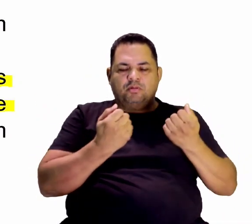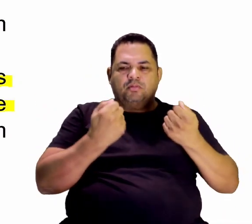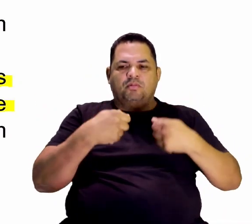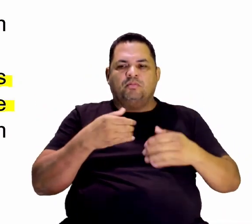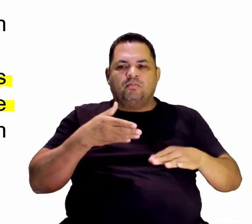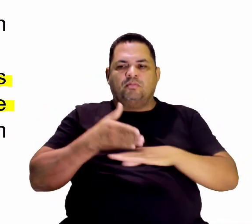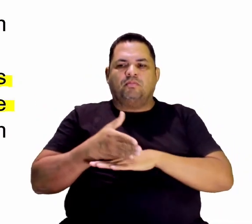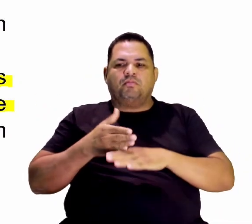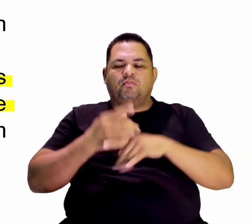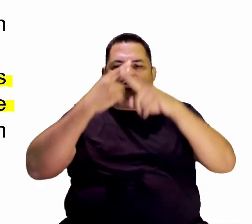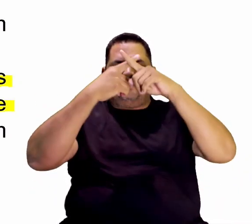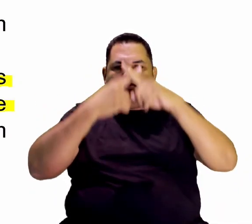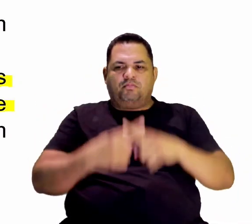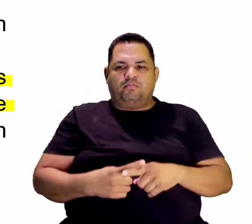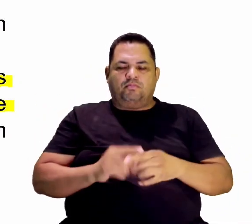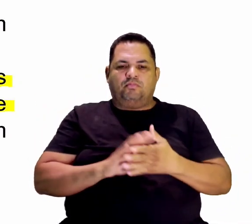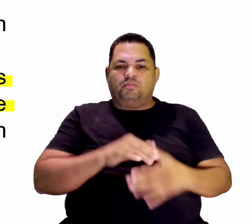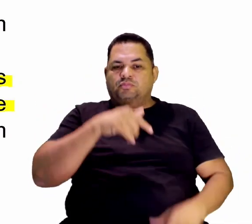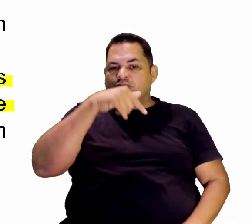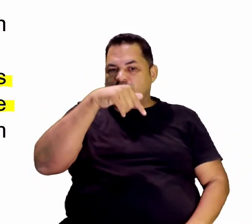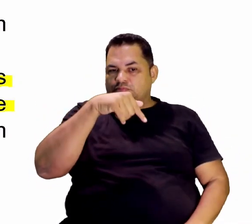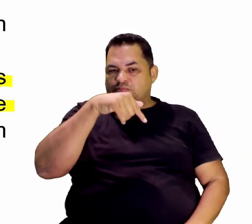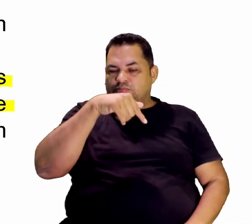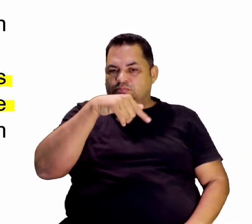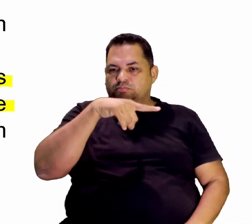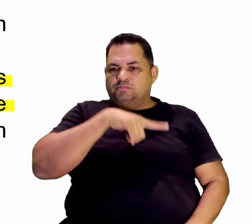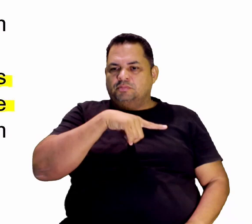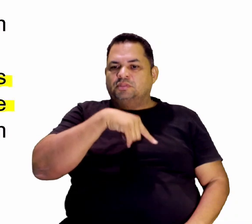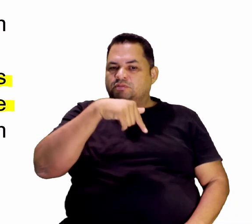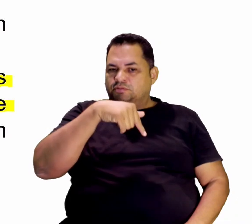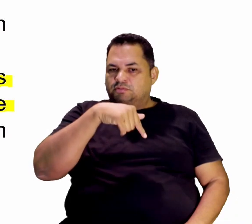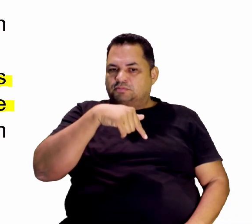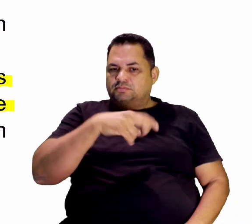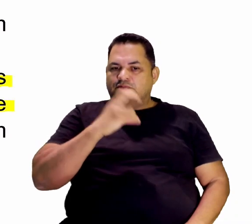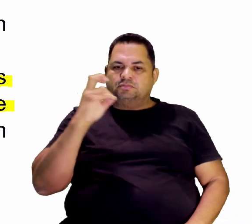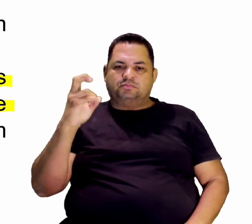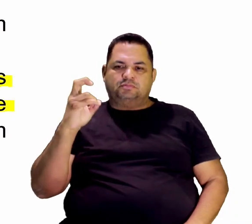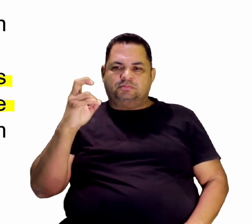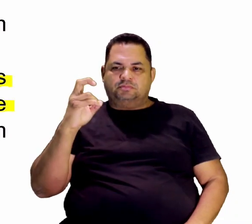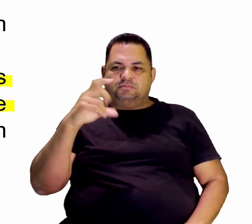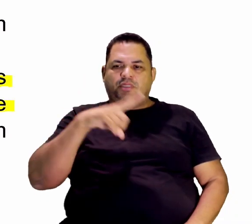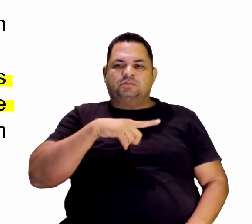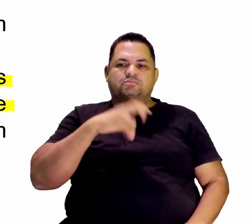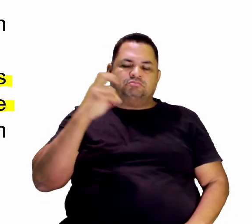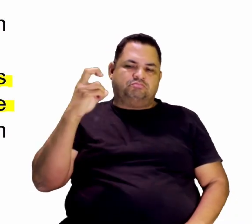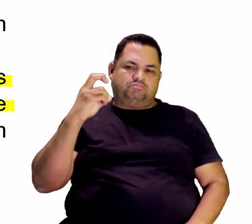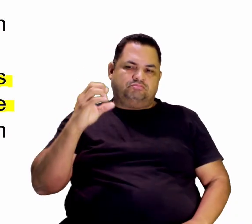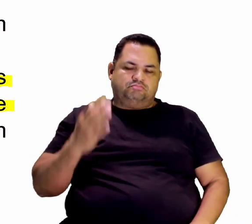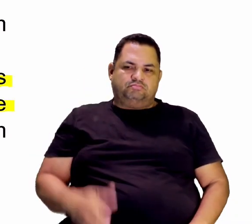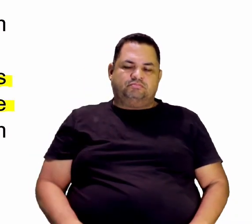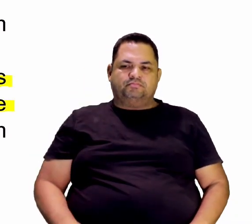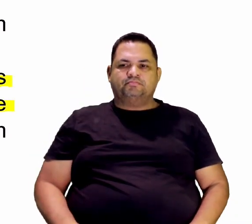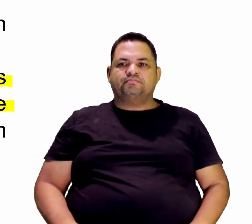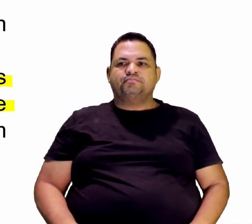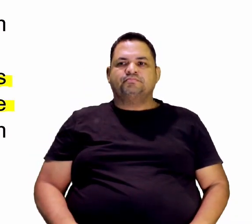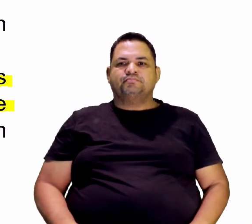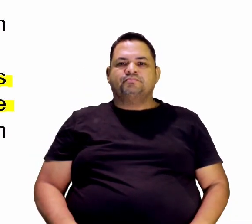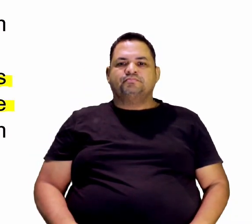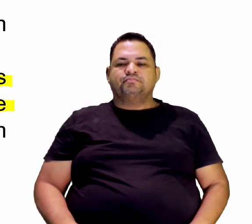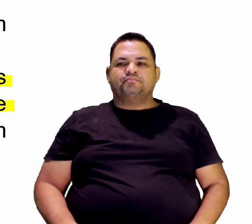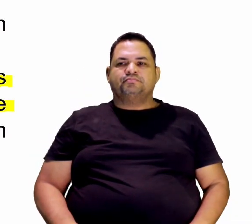de 5, tá? Ele é voltado para jogadores com deficiência visual. Nossa,